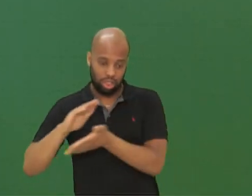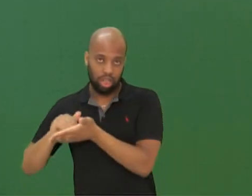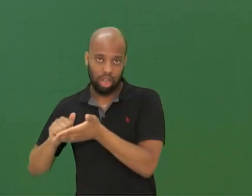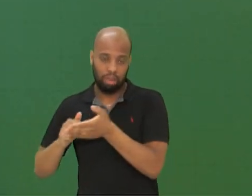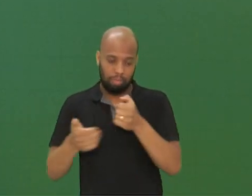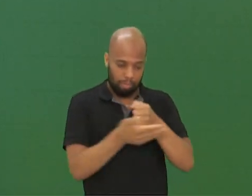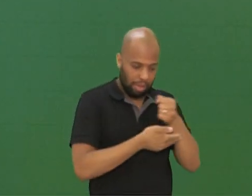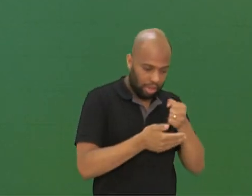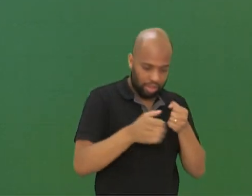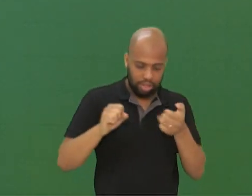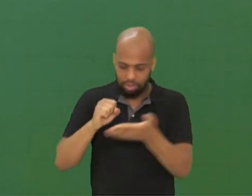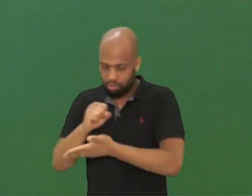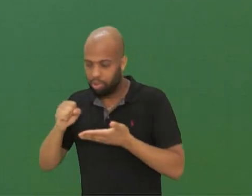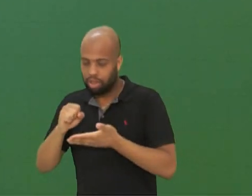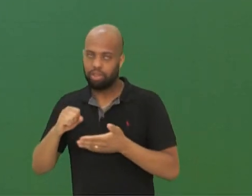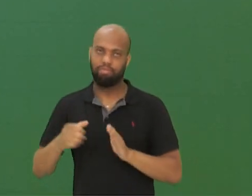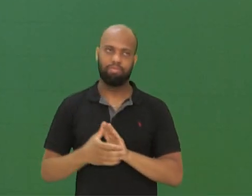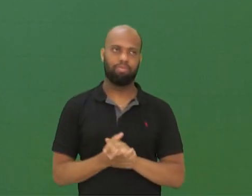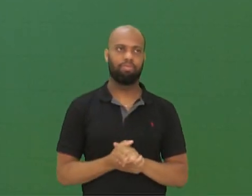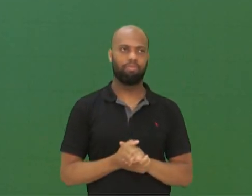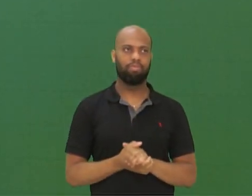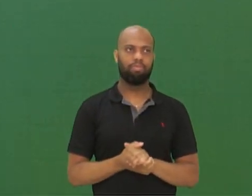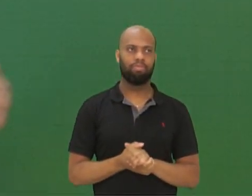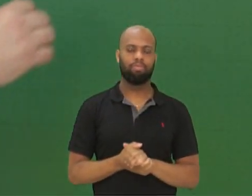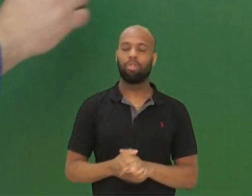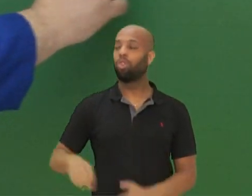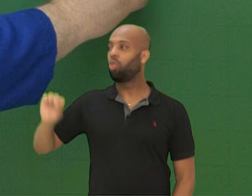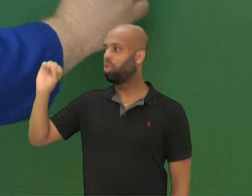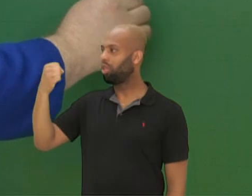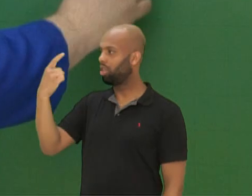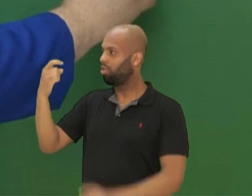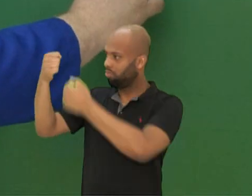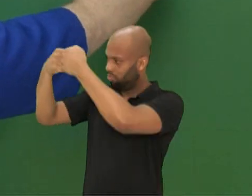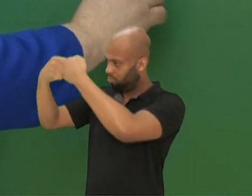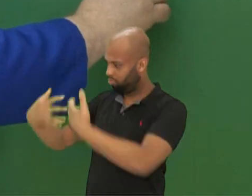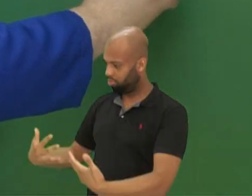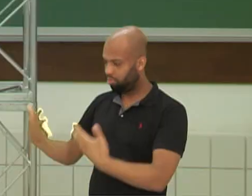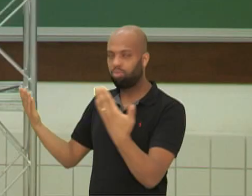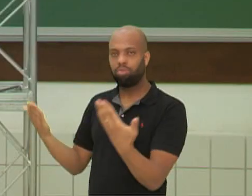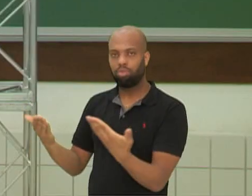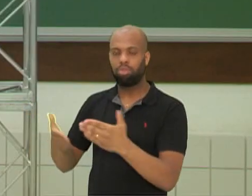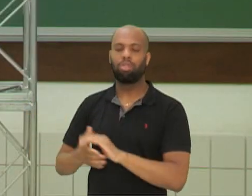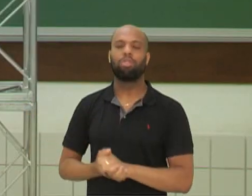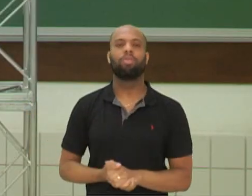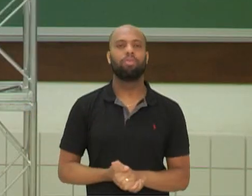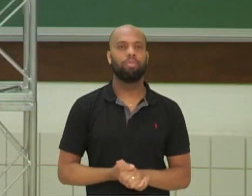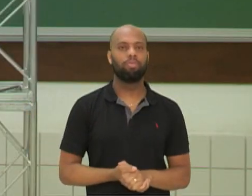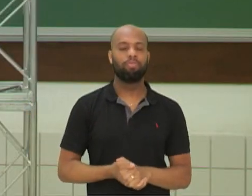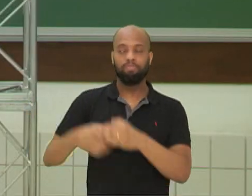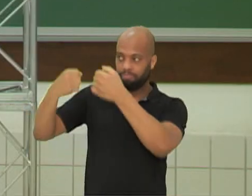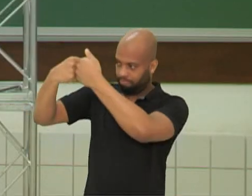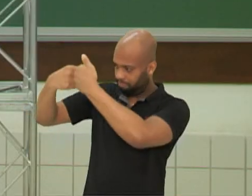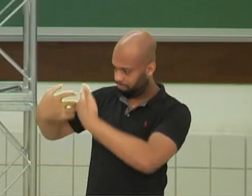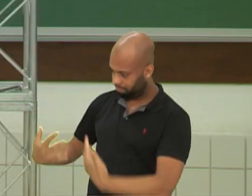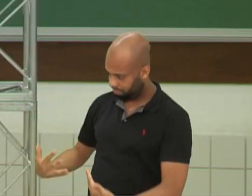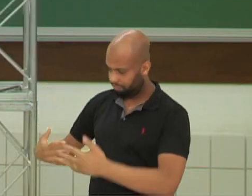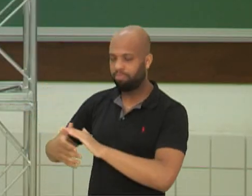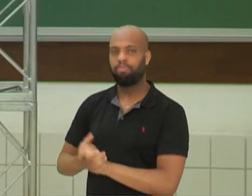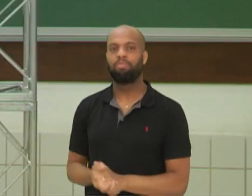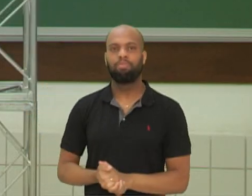4 é a potência que representa o 81. Então, aqui fica 3 elevado a 4.